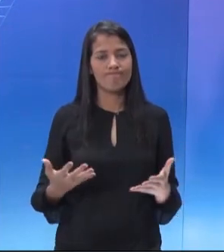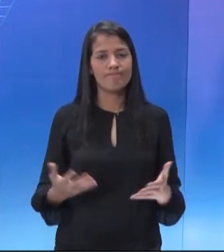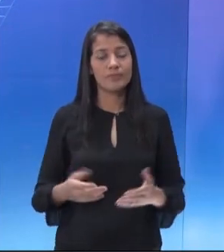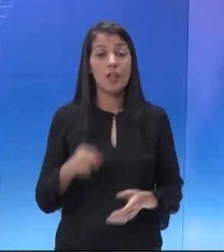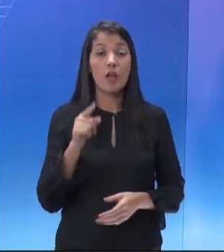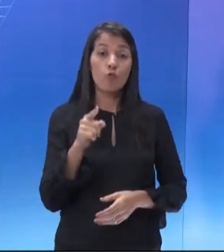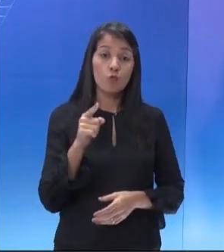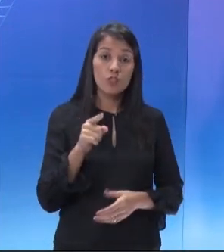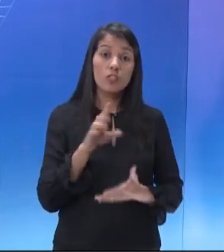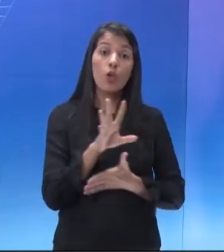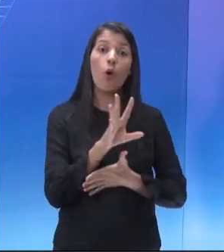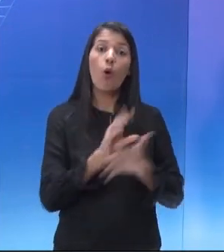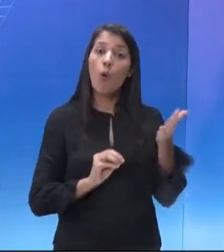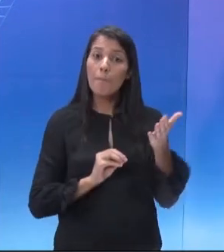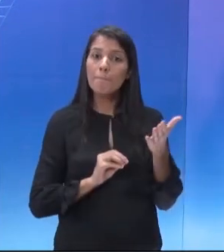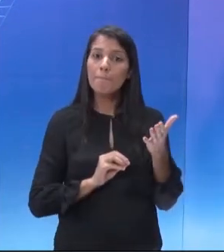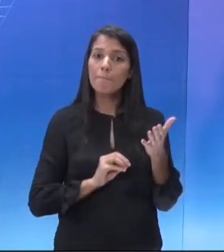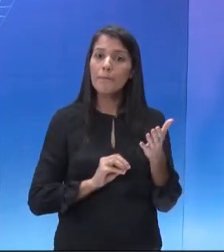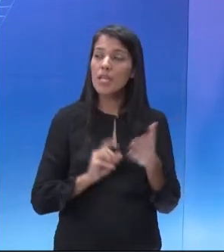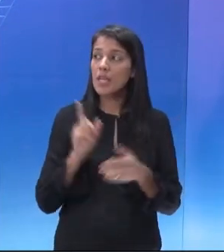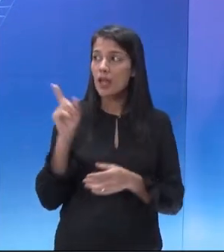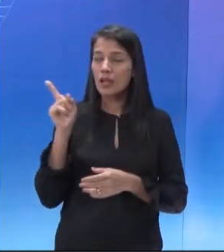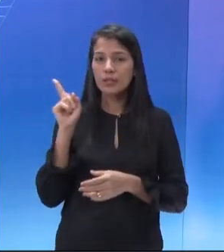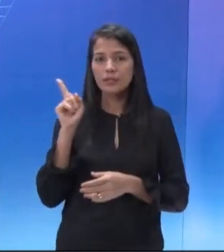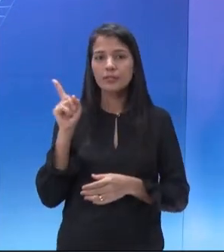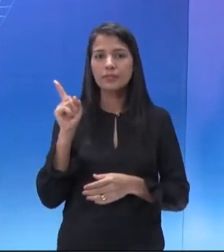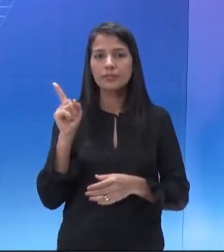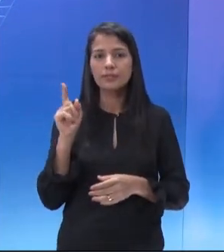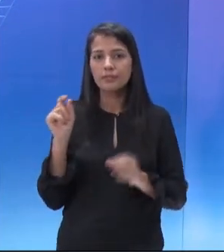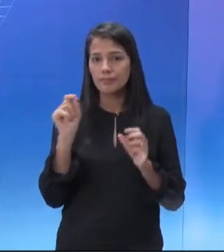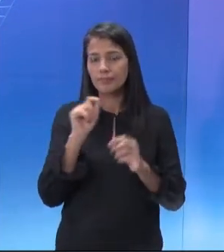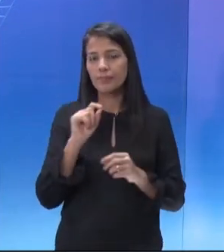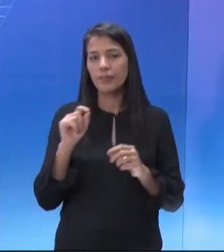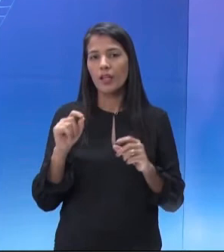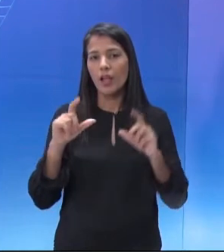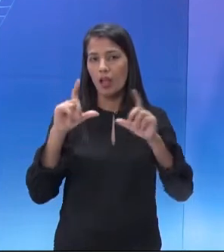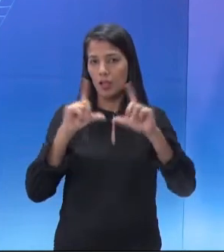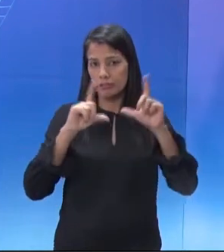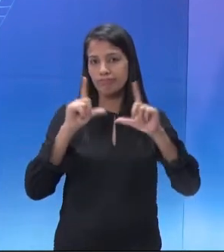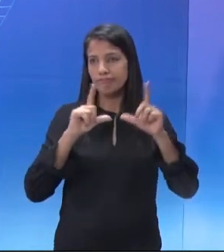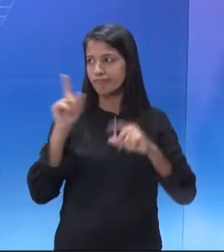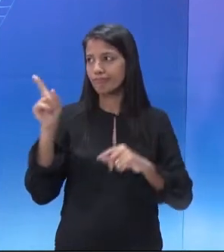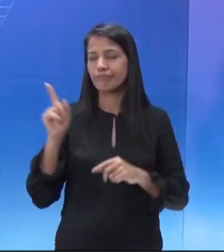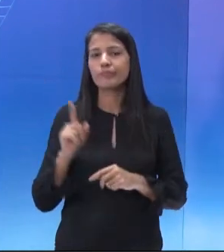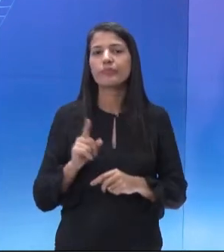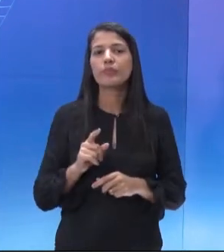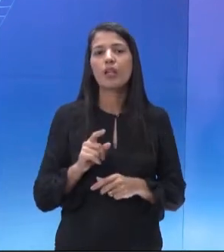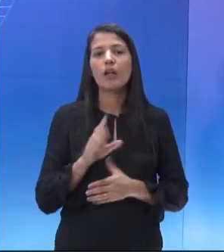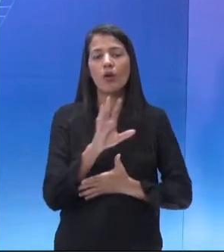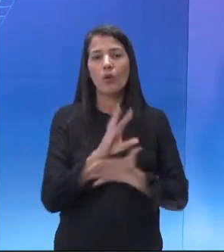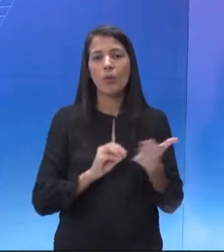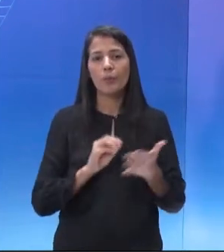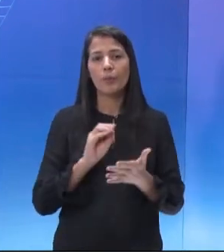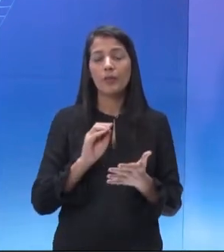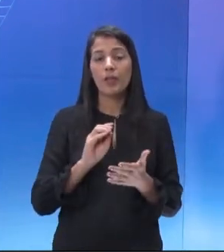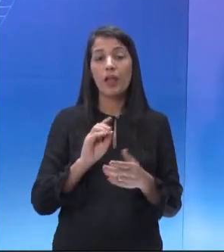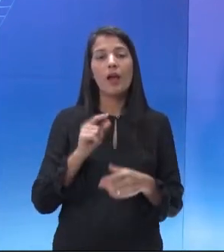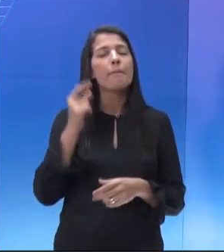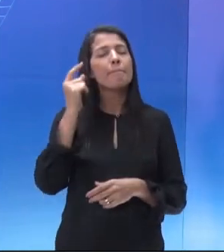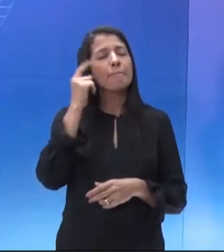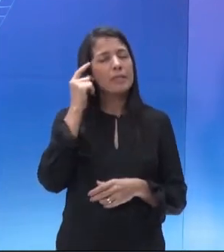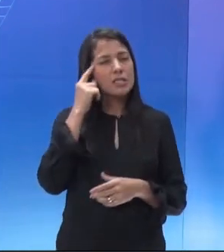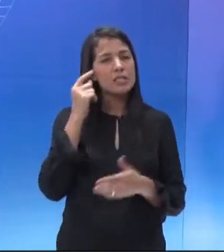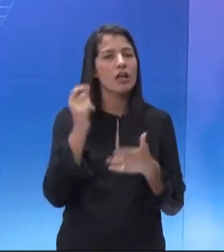alternativas, propondo soluções. Eu espero que depois vocês copiem esses slides aí, que vocês vão montando os seus estudos